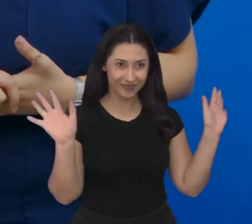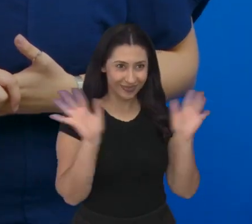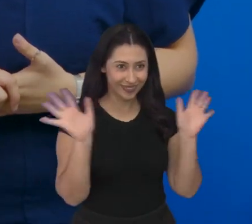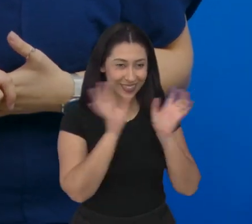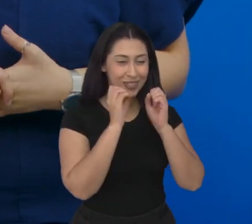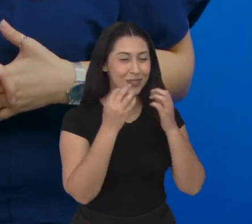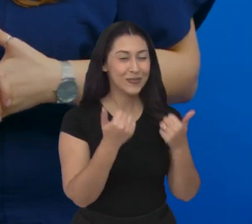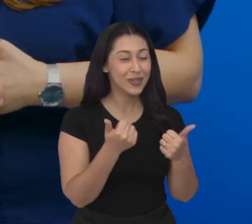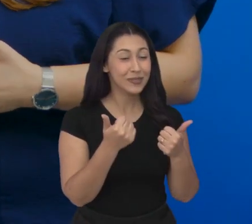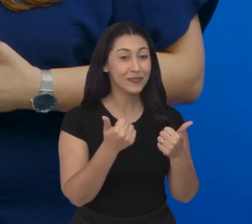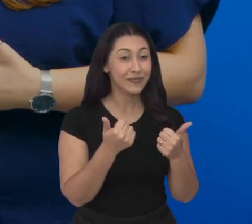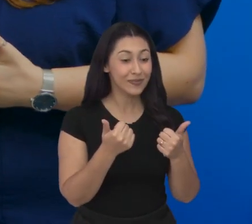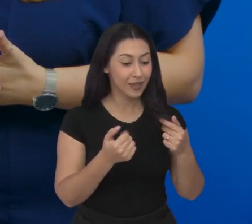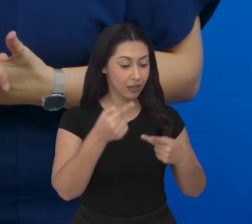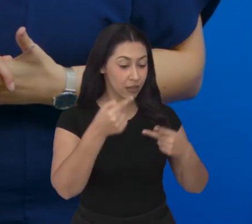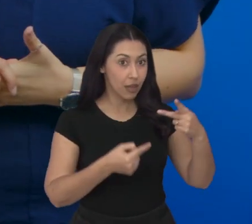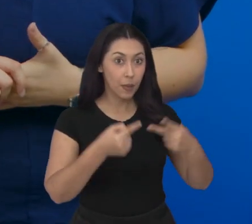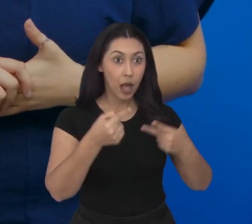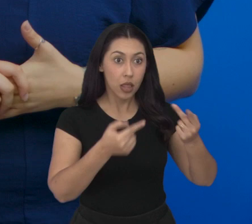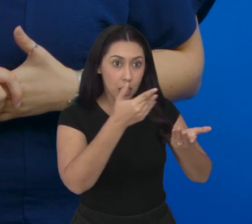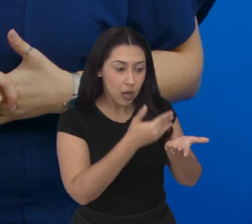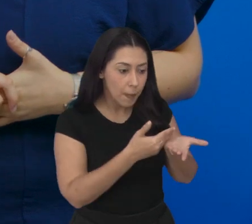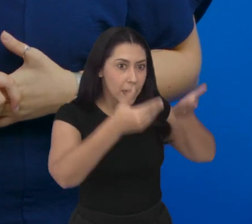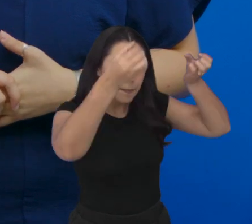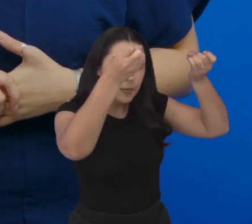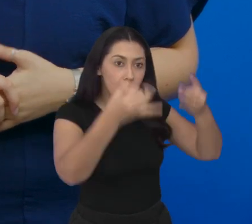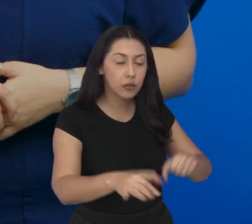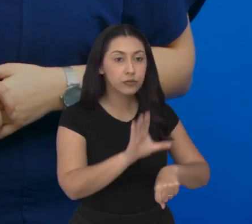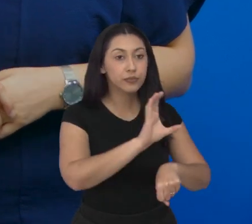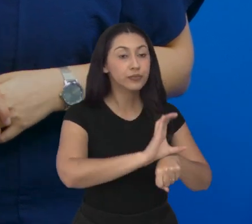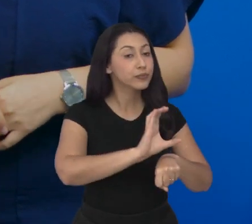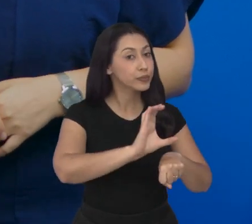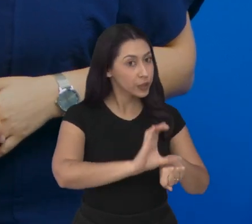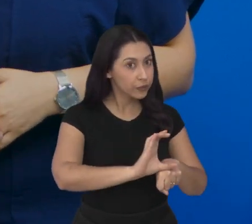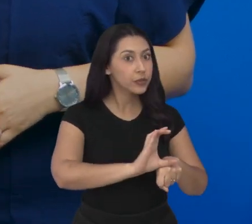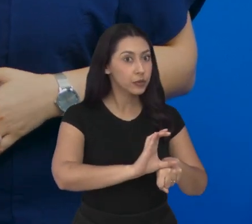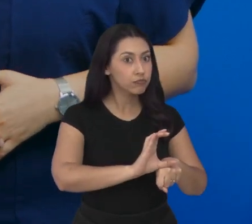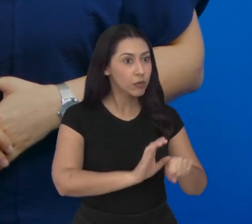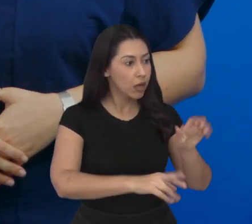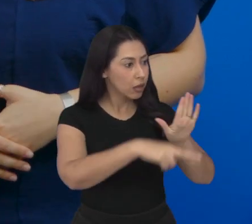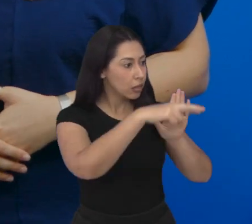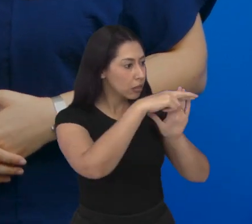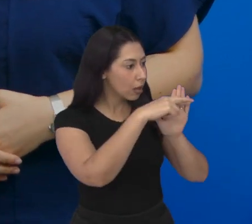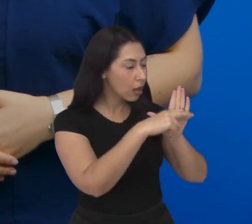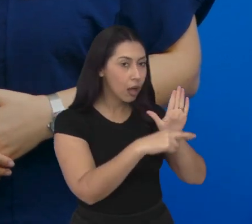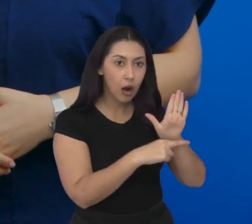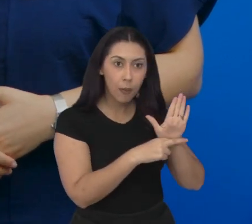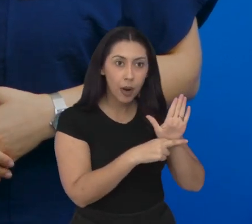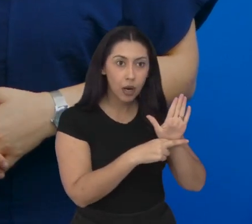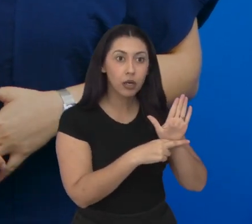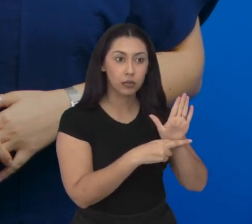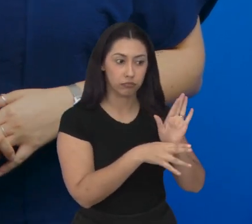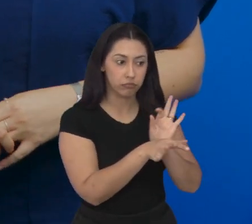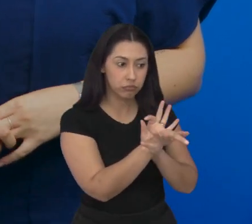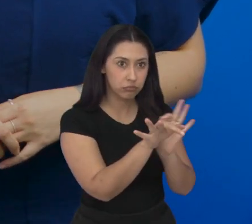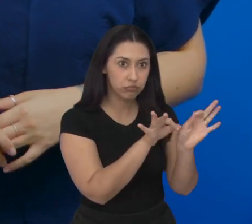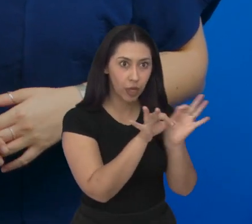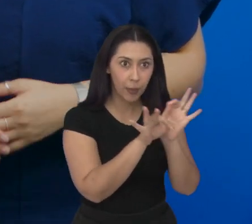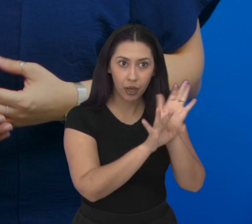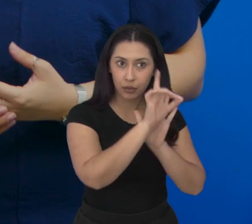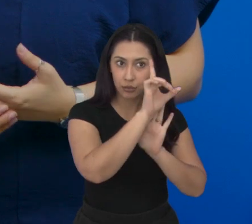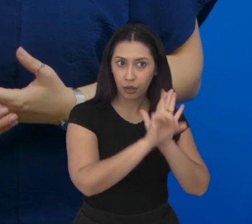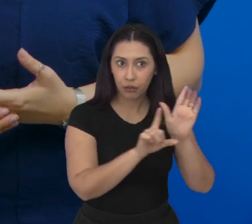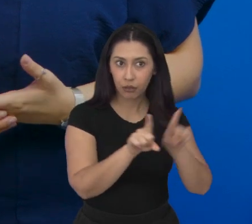Oi, gente, tudo bom? O Sobre Política começa falando sobre o Código Civil, um compilado de normas que regulamentam e